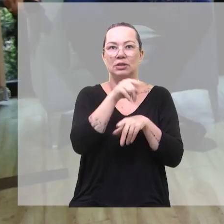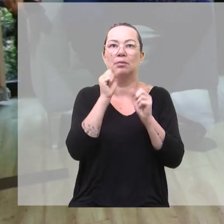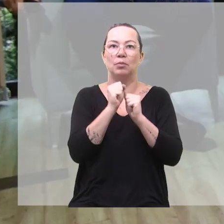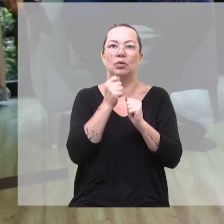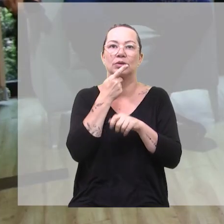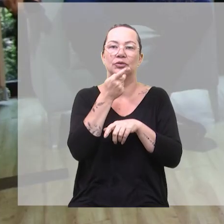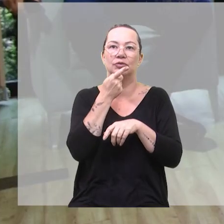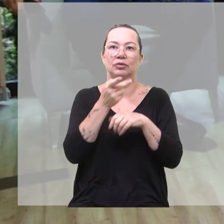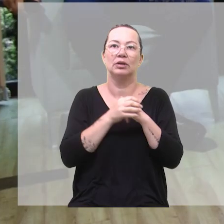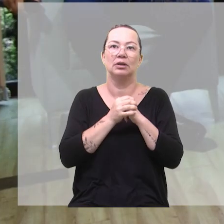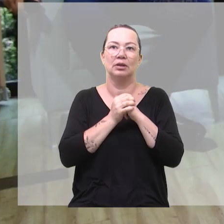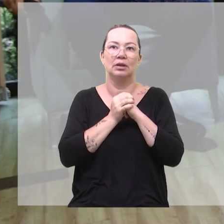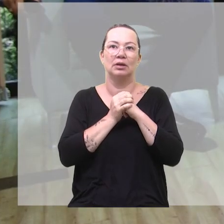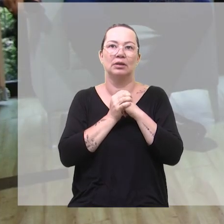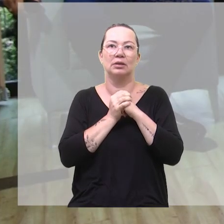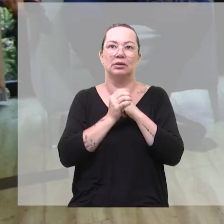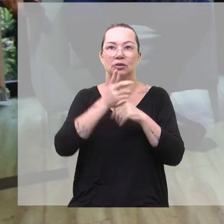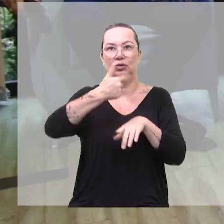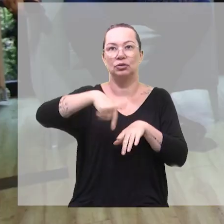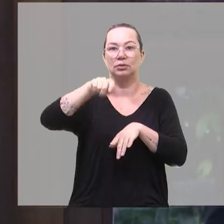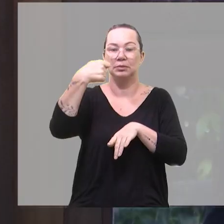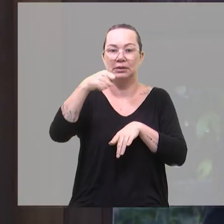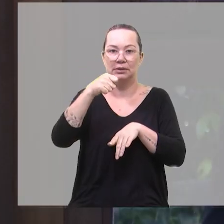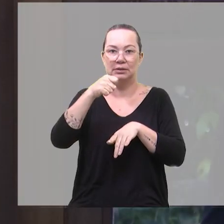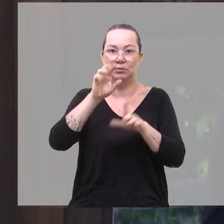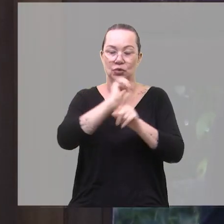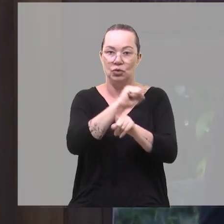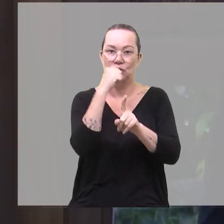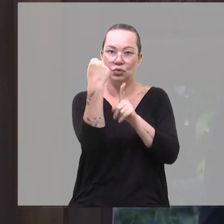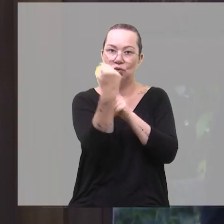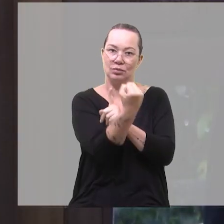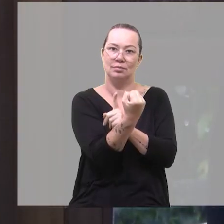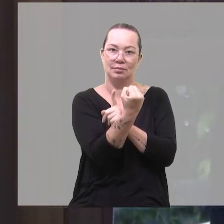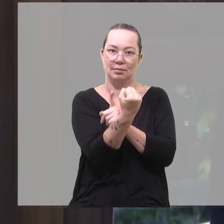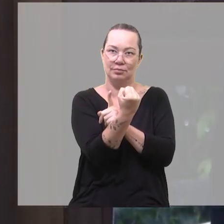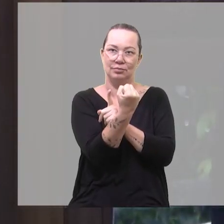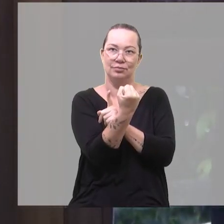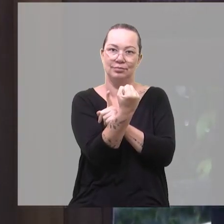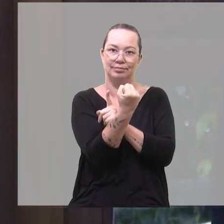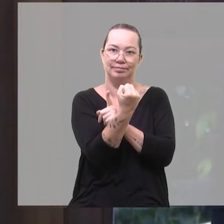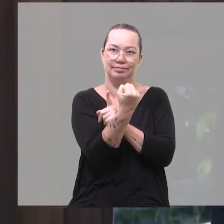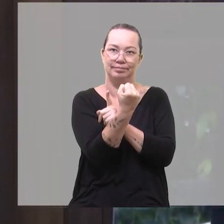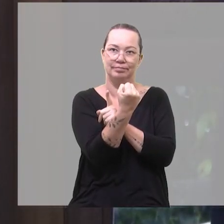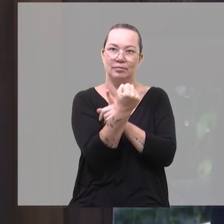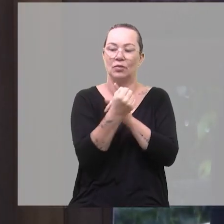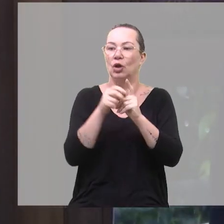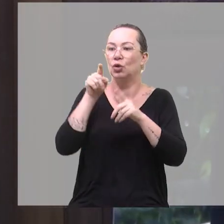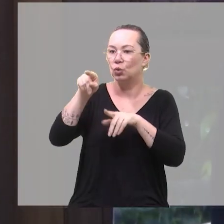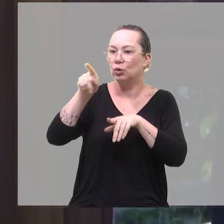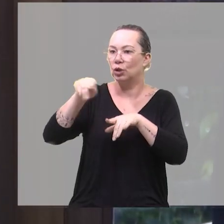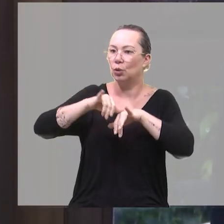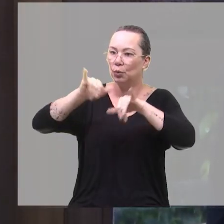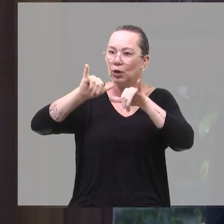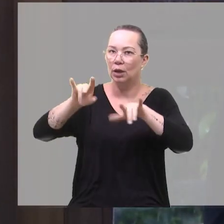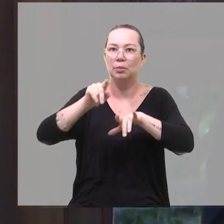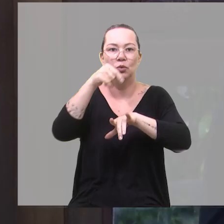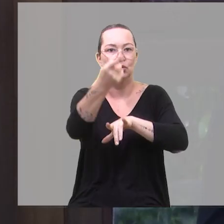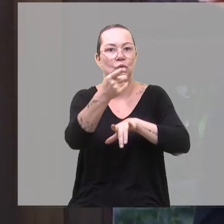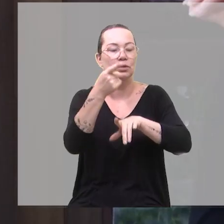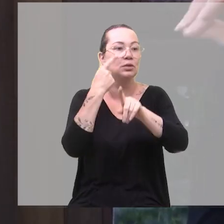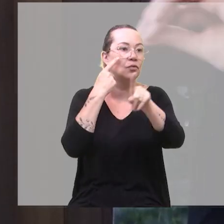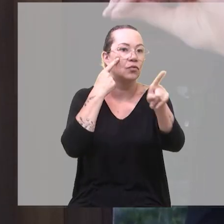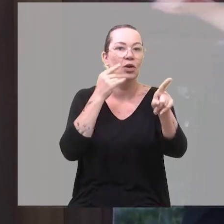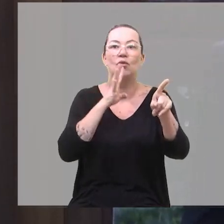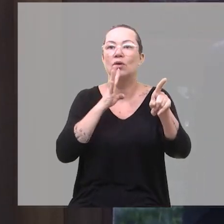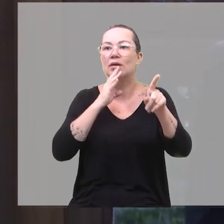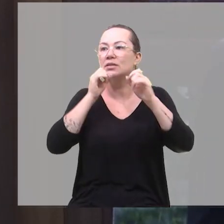pode me ajudar a endossar isso, a gente precisa enquanto sociedade, né? A Vânia no programa dela, os guris que